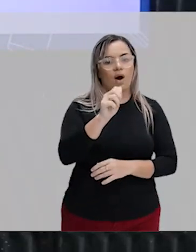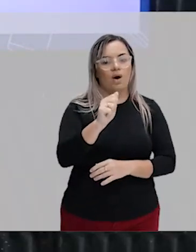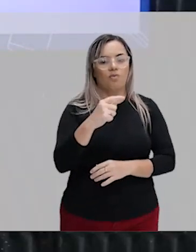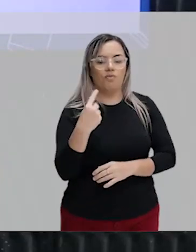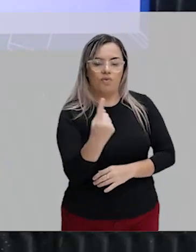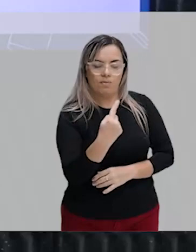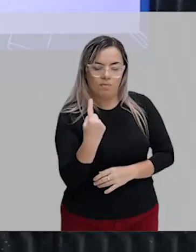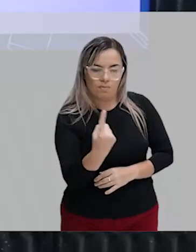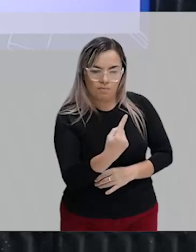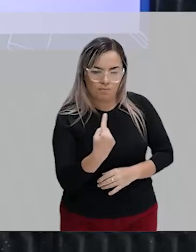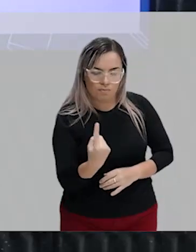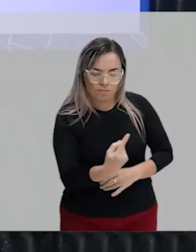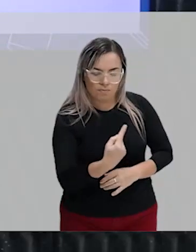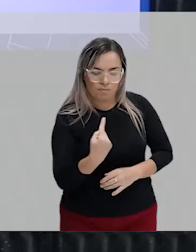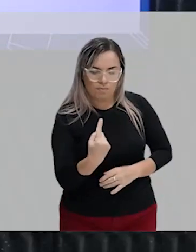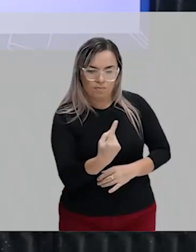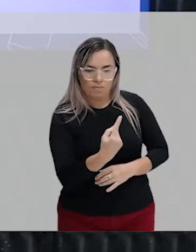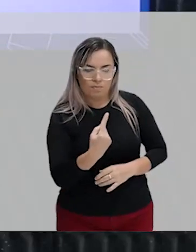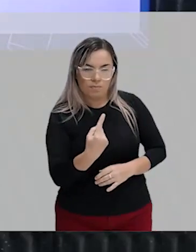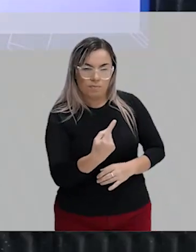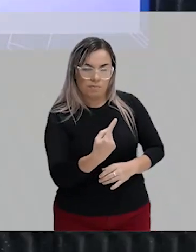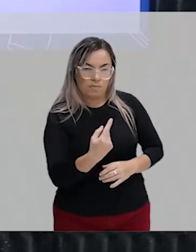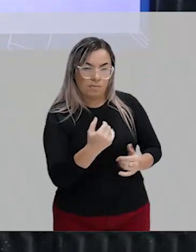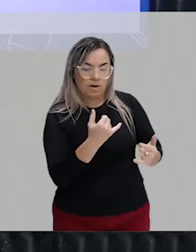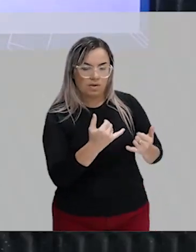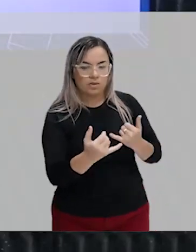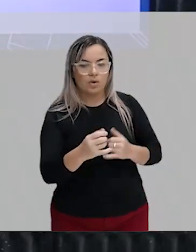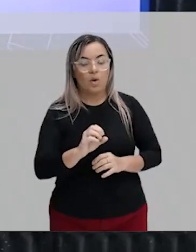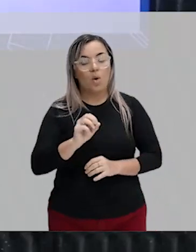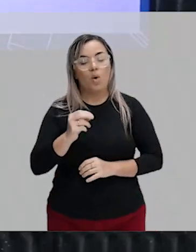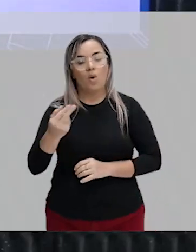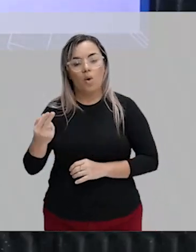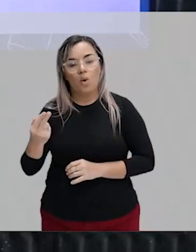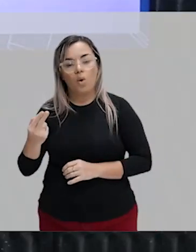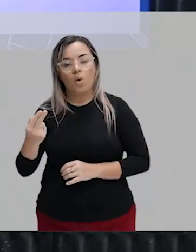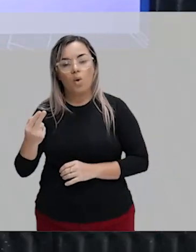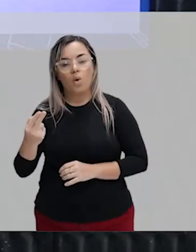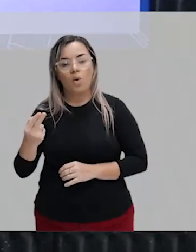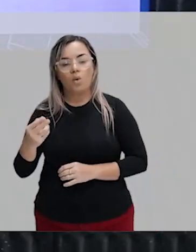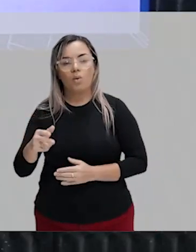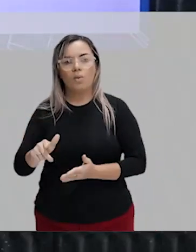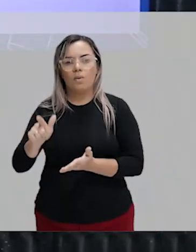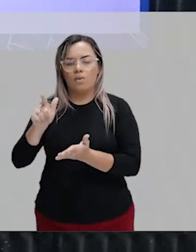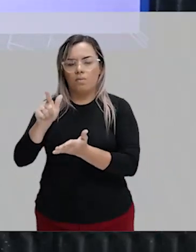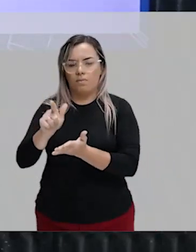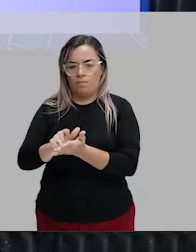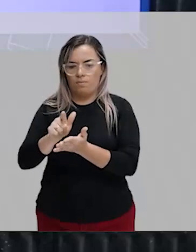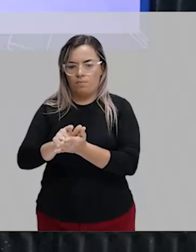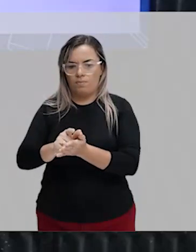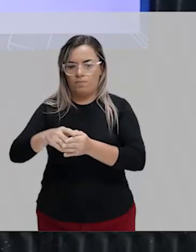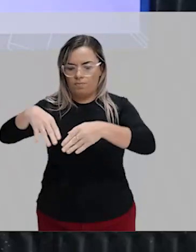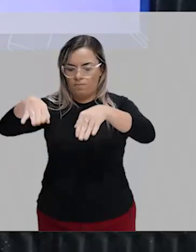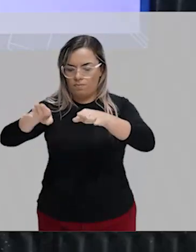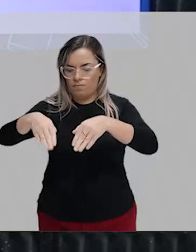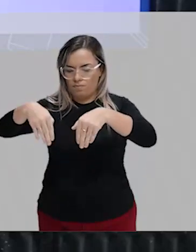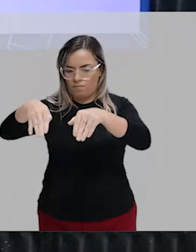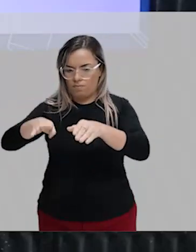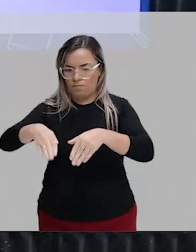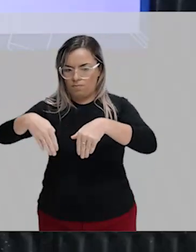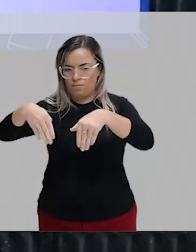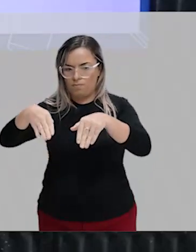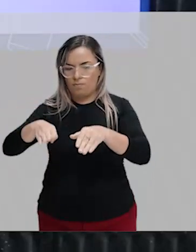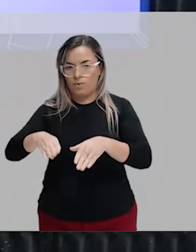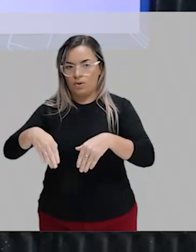uma forma de um zigue-zague, como vocês podem perceber, que a gente chama de folha beta, né? Folha